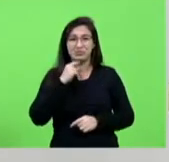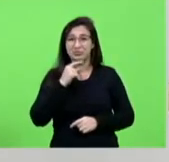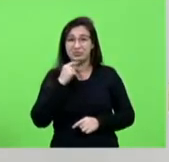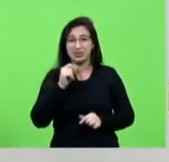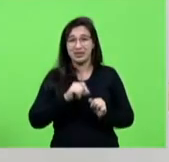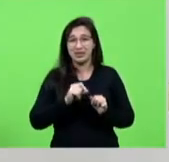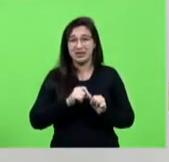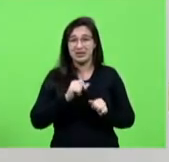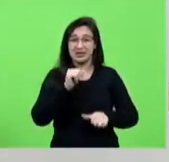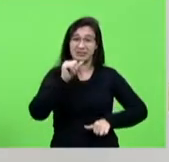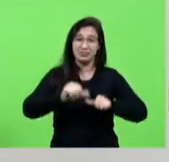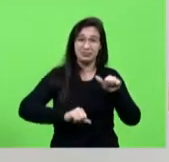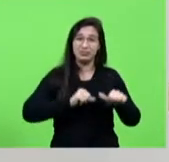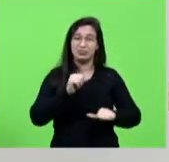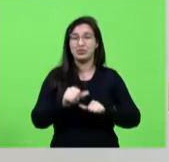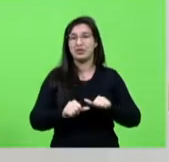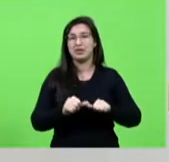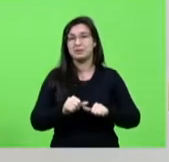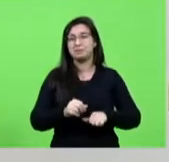reverter essa situação.